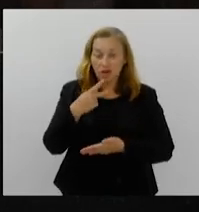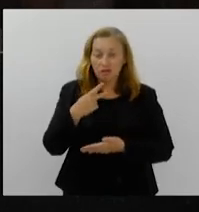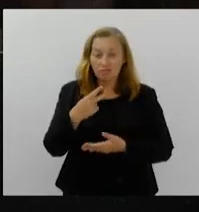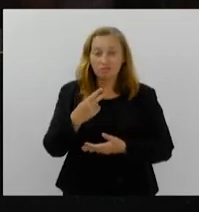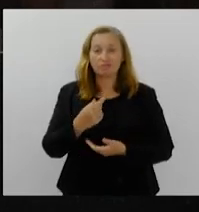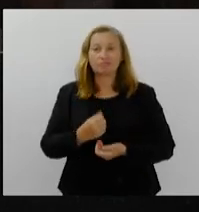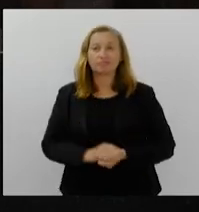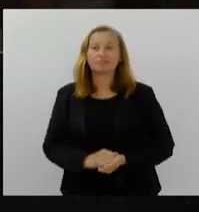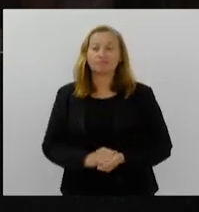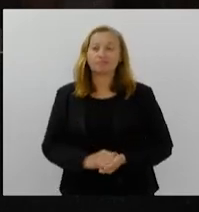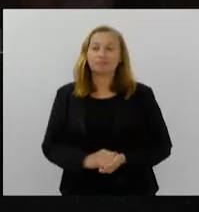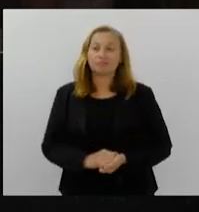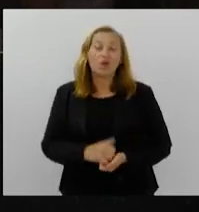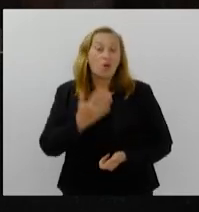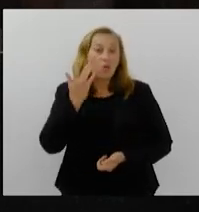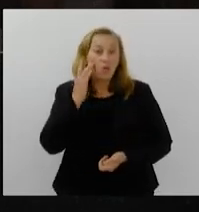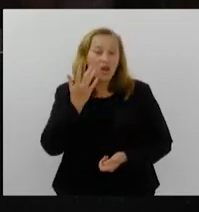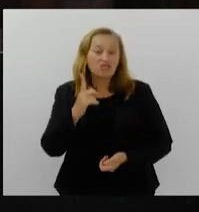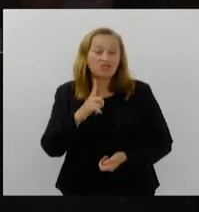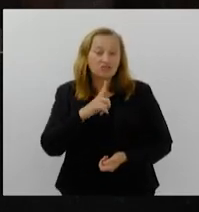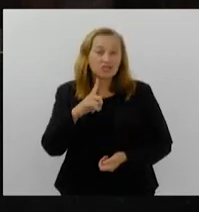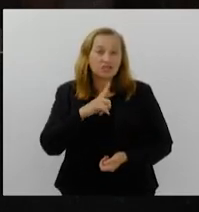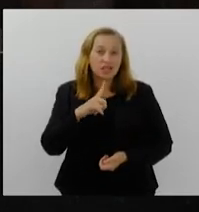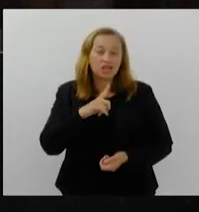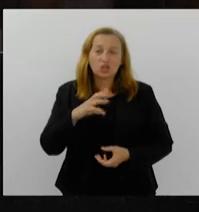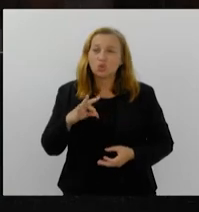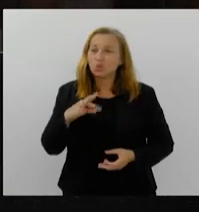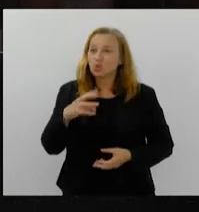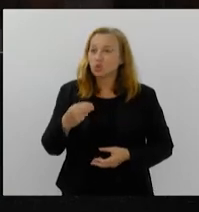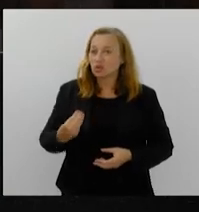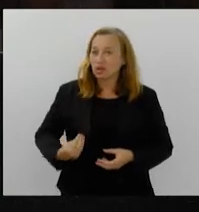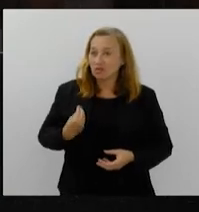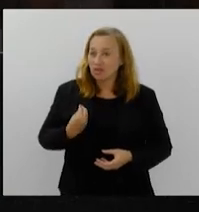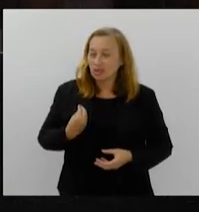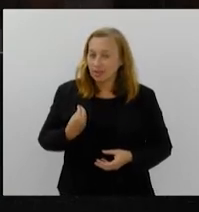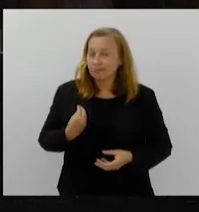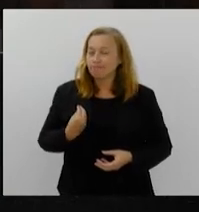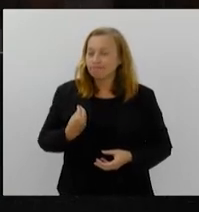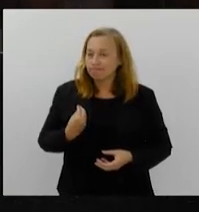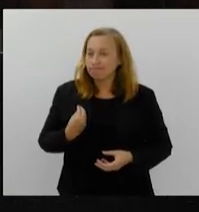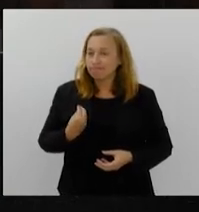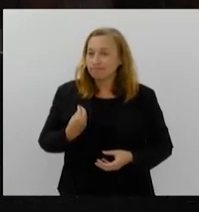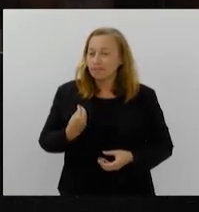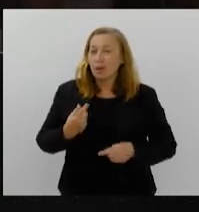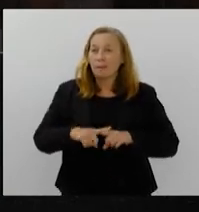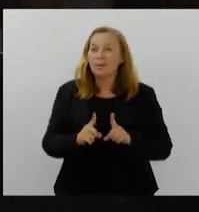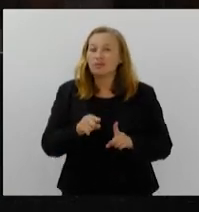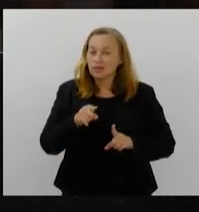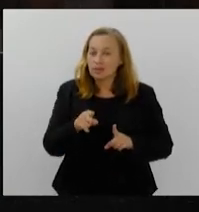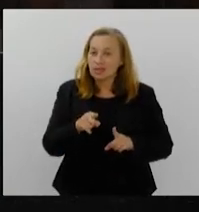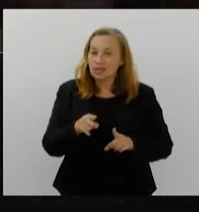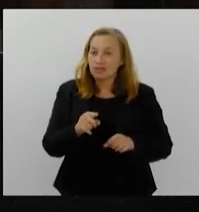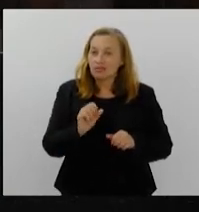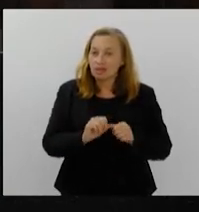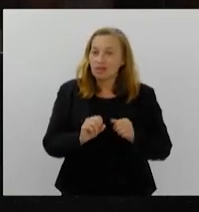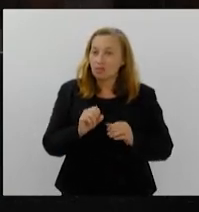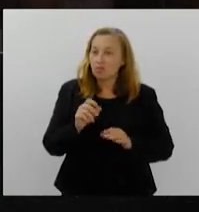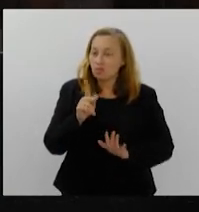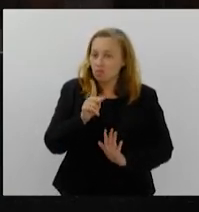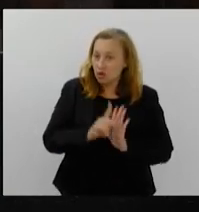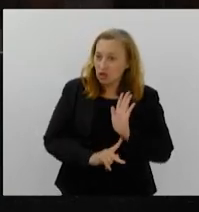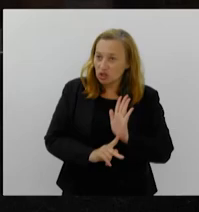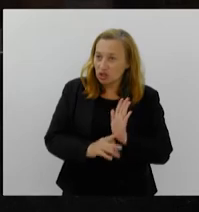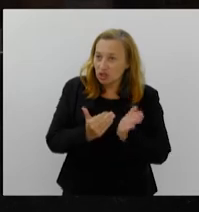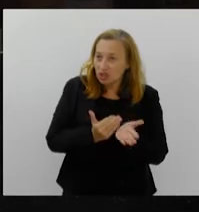vida, eu acho que tem tudo na vida, o pessoal tem tudo na vida, mas você fazer um projeto, rapaz,